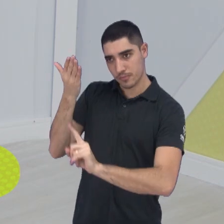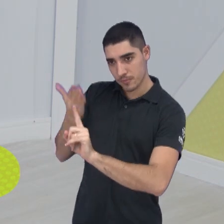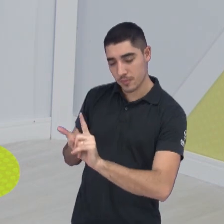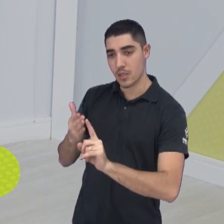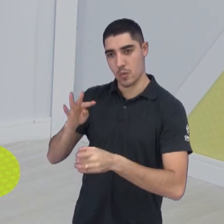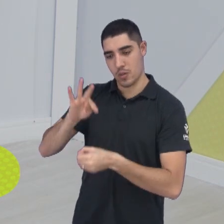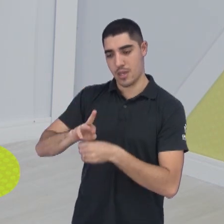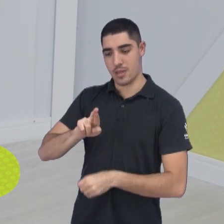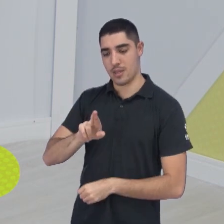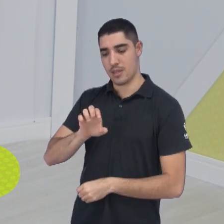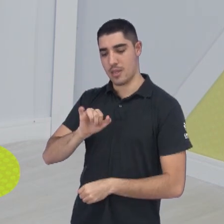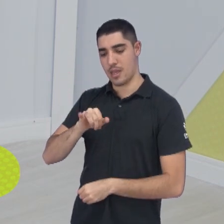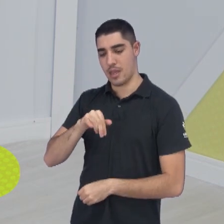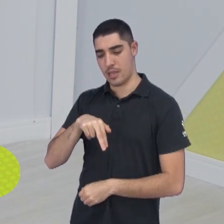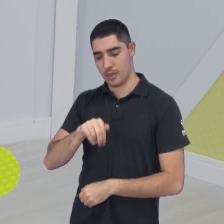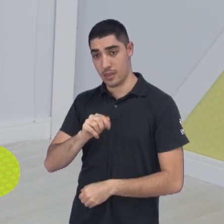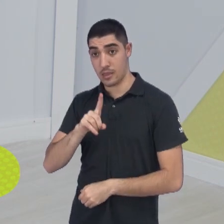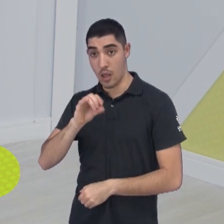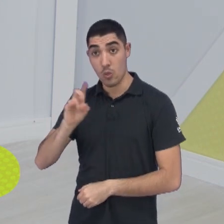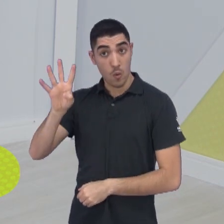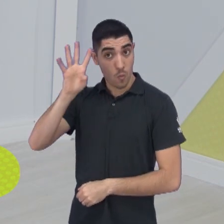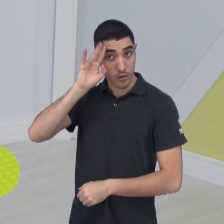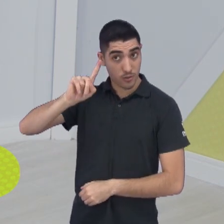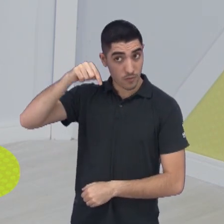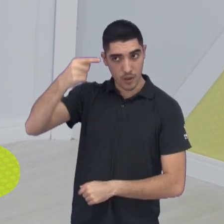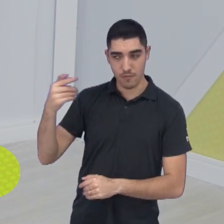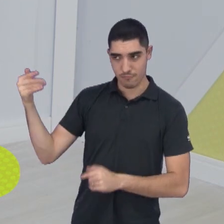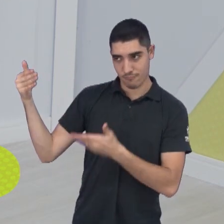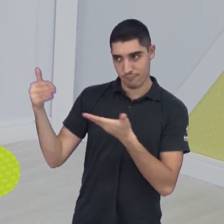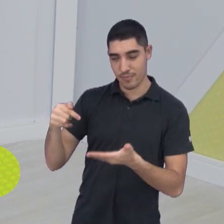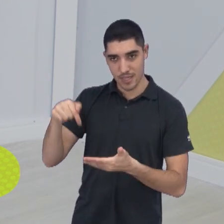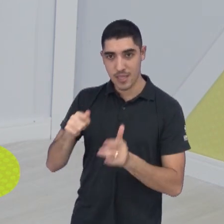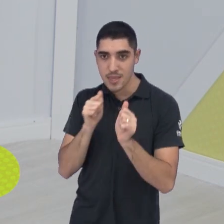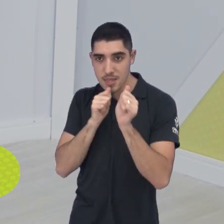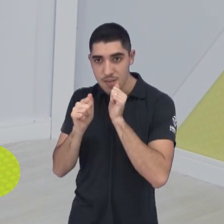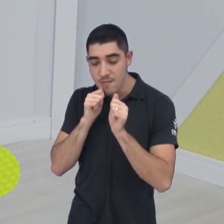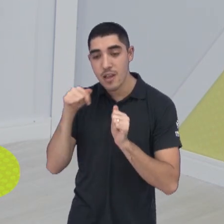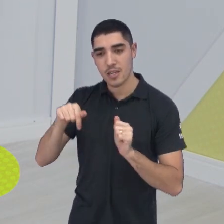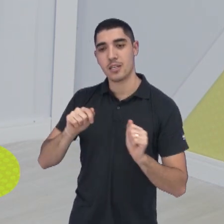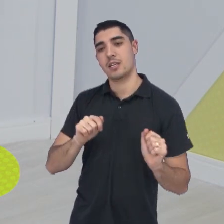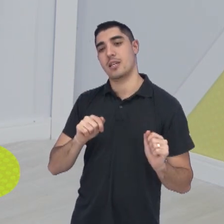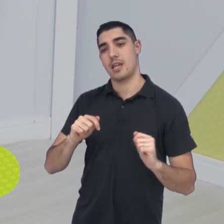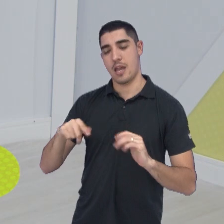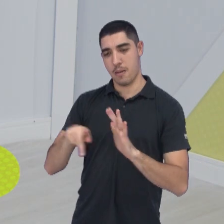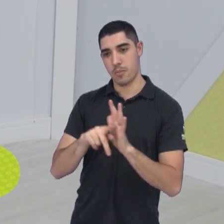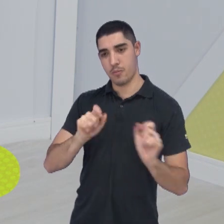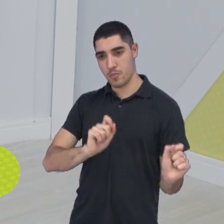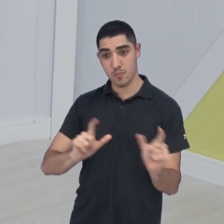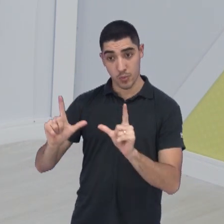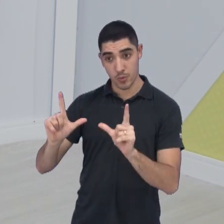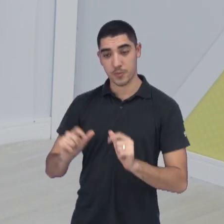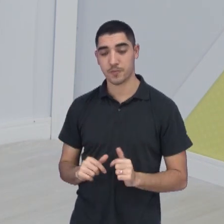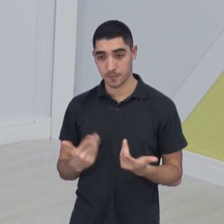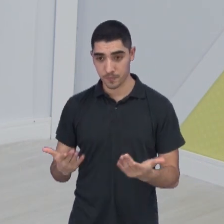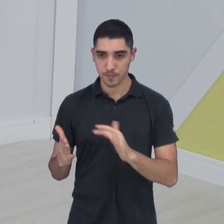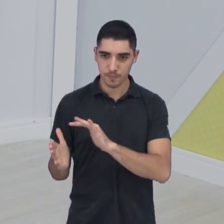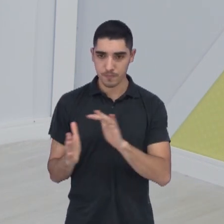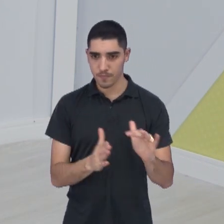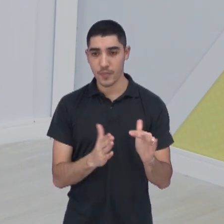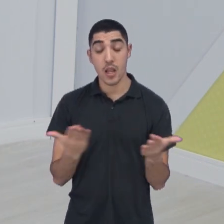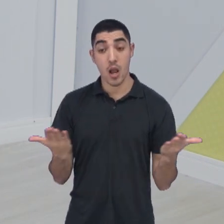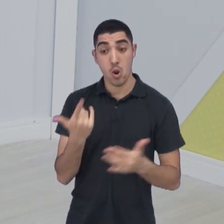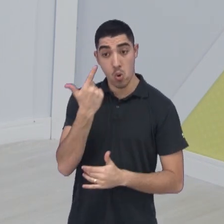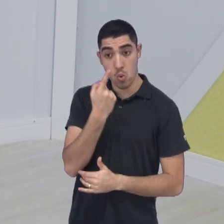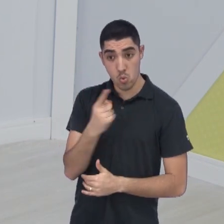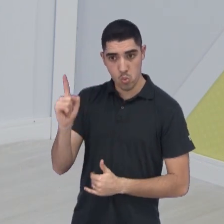Repito, quarta-feira estará com a gente aqui nos estúdios do nosso Hora do Esporte. A gente vai falar muito mais de vôlei nesta próxima quarta-feira. Brunão, para a gente fechar o